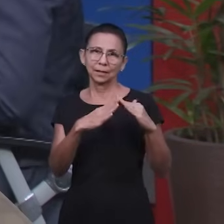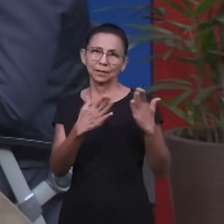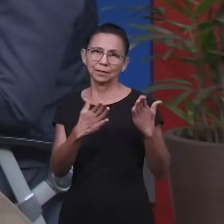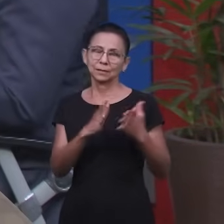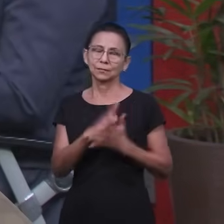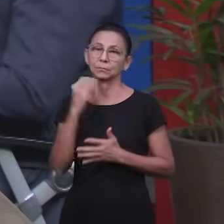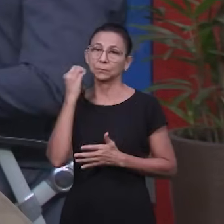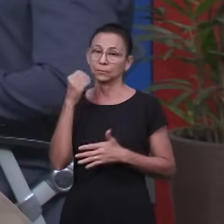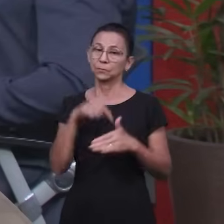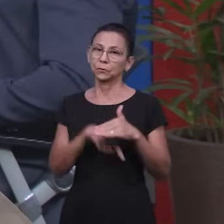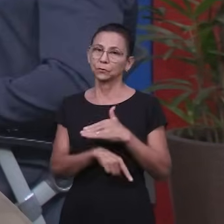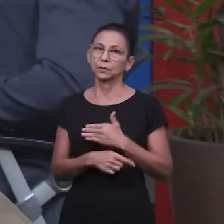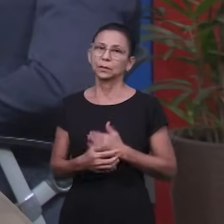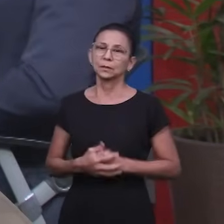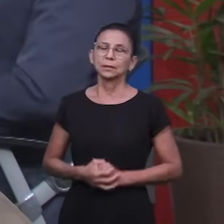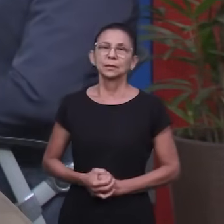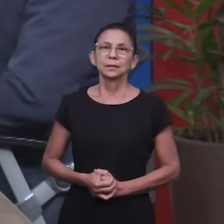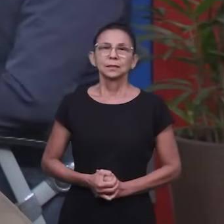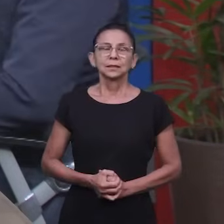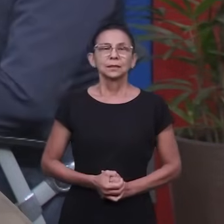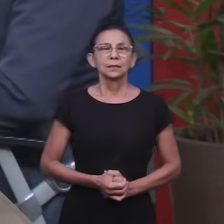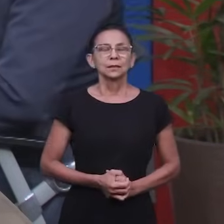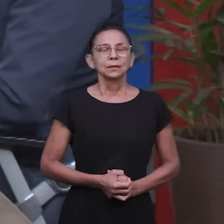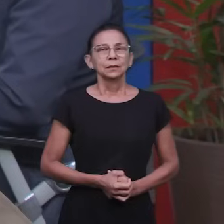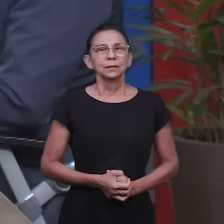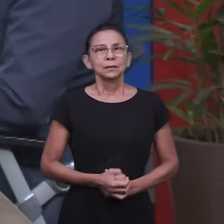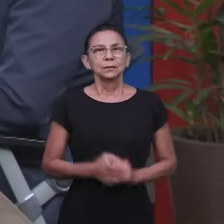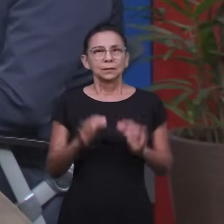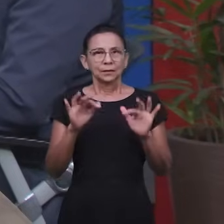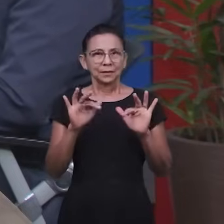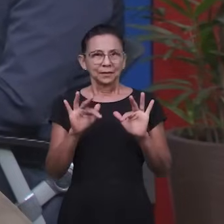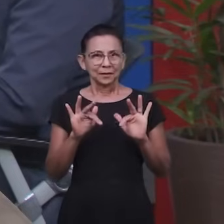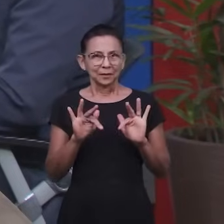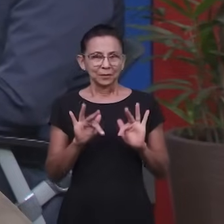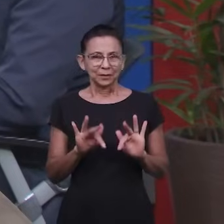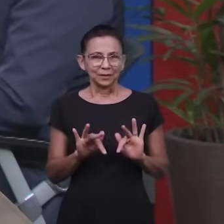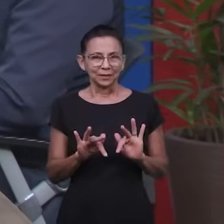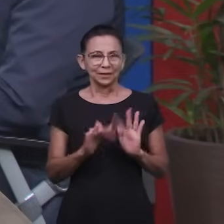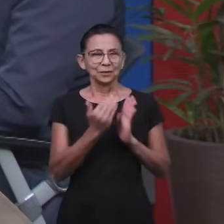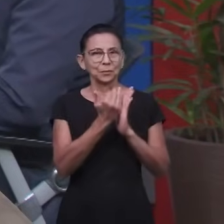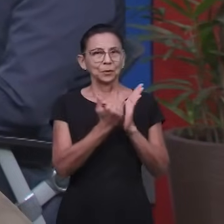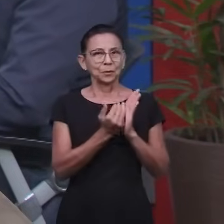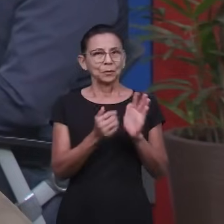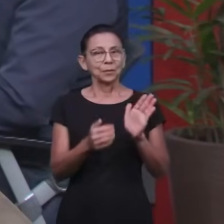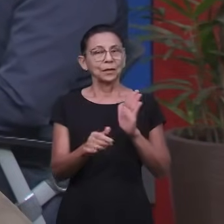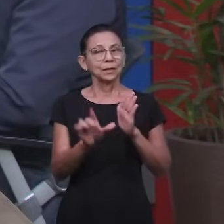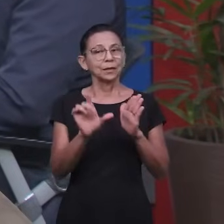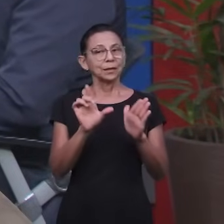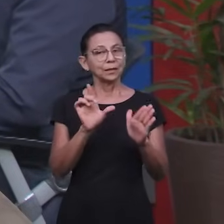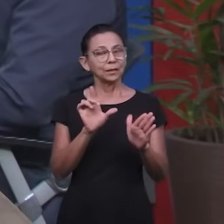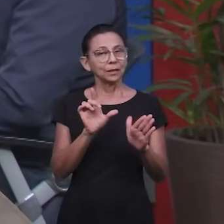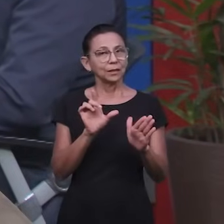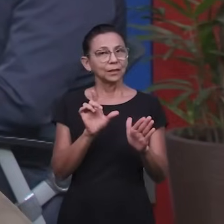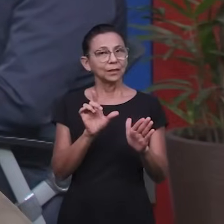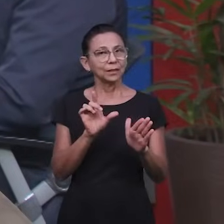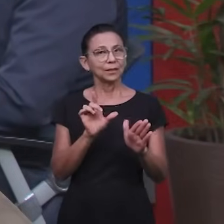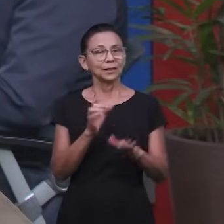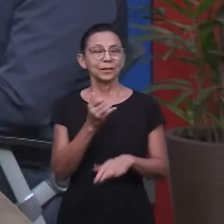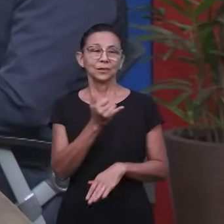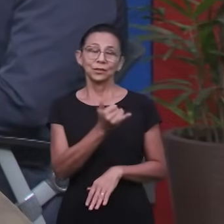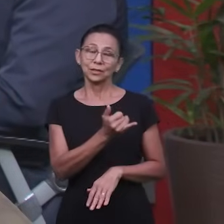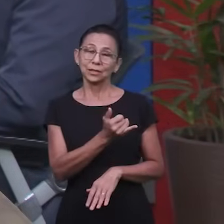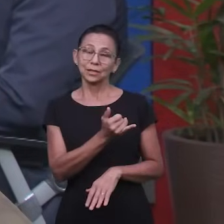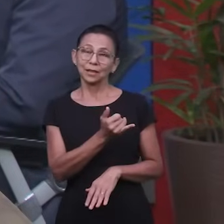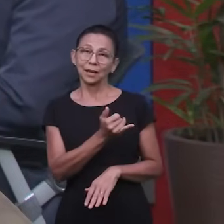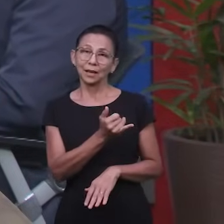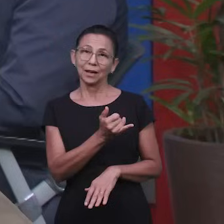antes de terminar, eu falei que o pastor João da Mata, que estava estreando hoje, ia contar uma segunda experiência. Eu vou contar. Então fica à vontade, ele